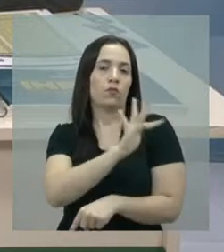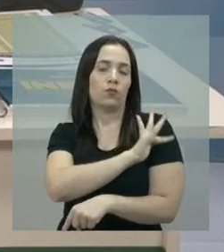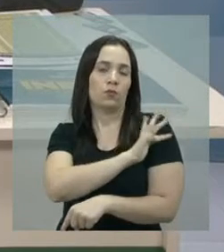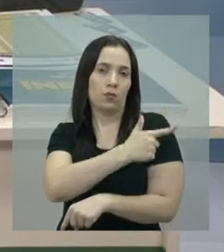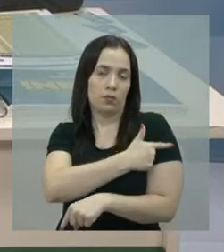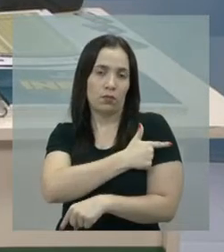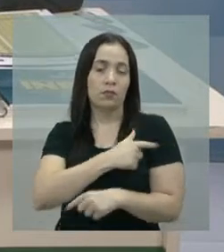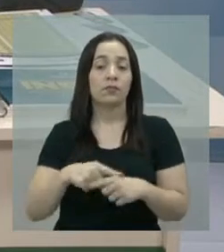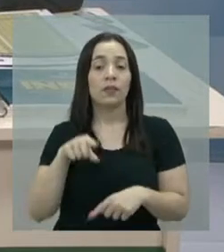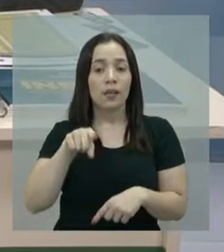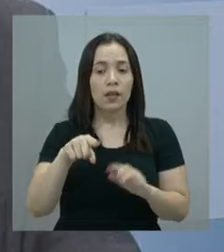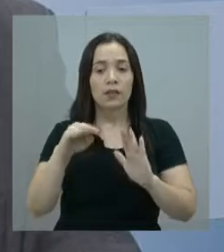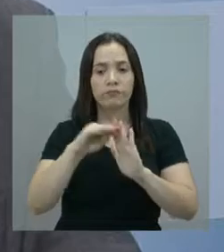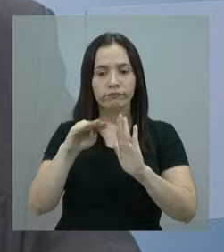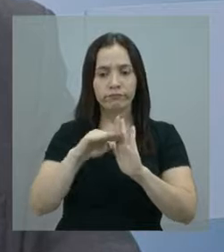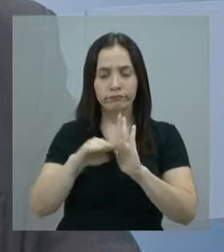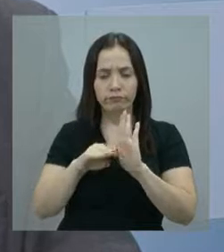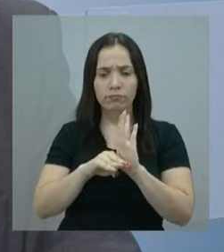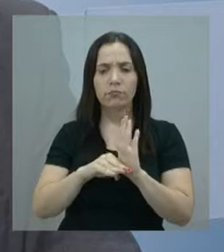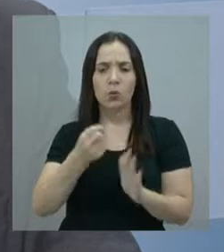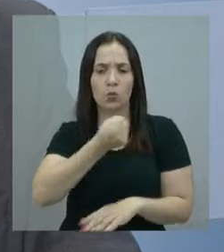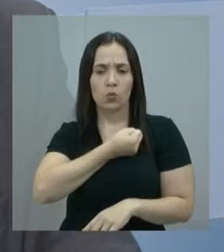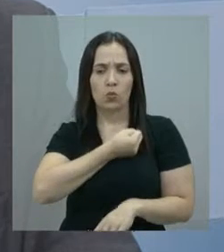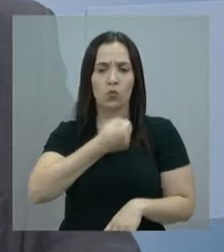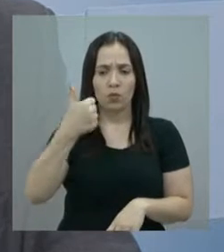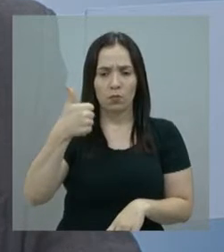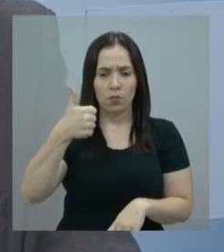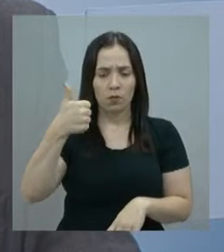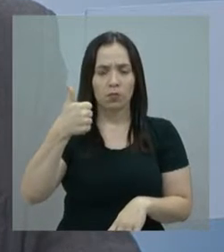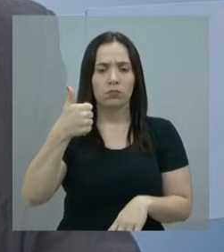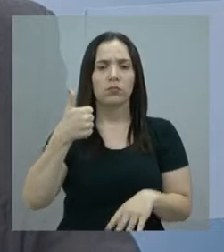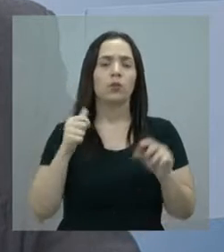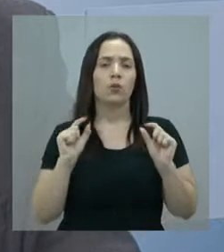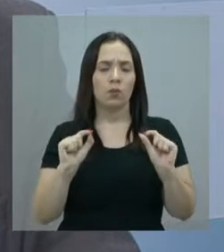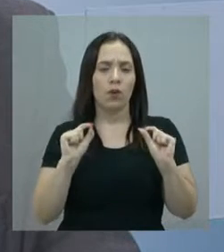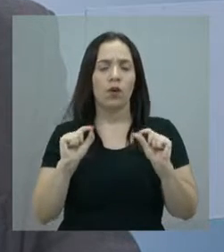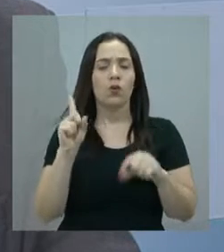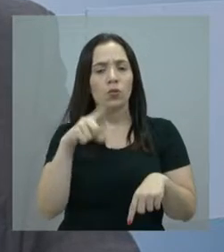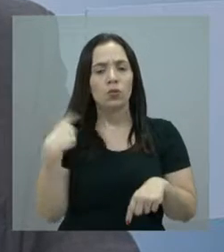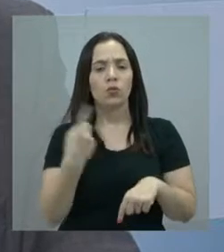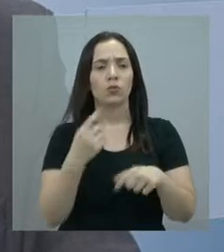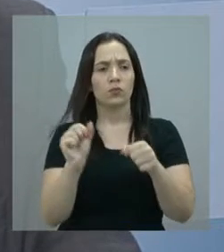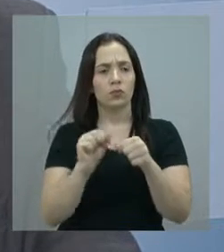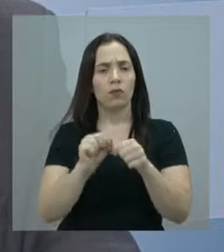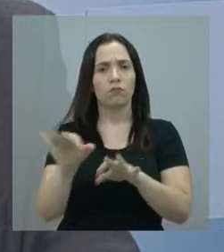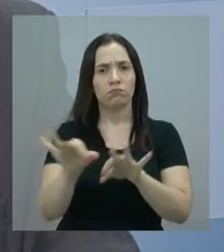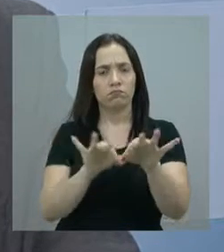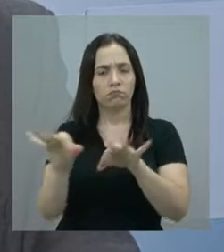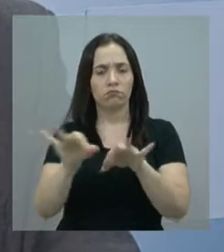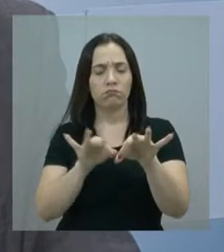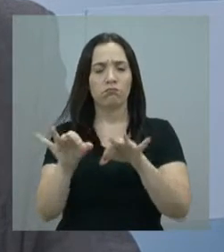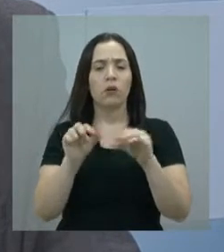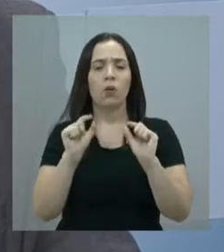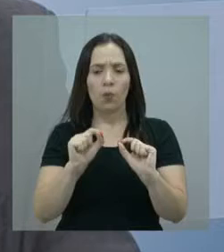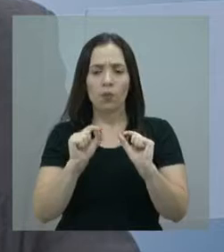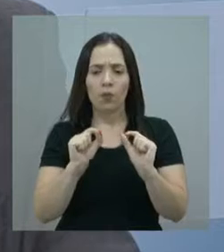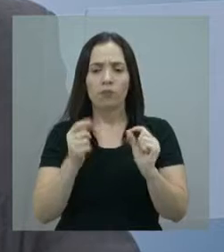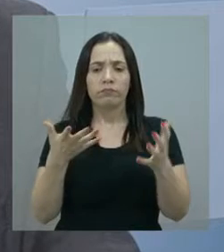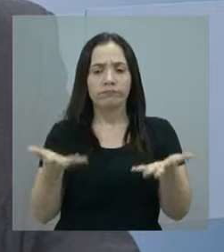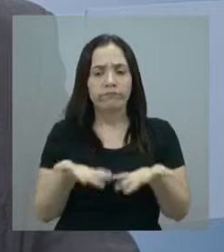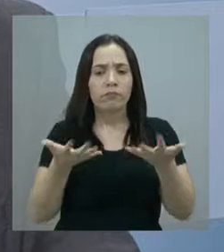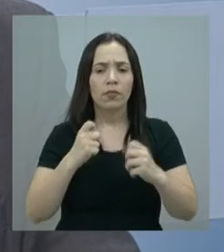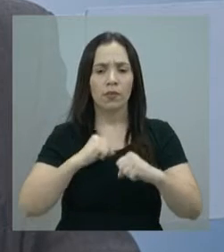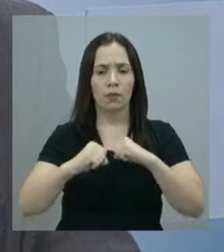Exclusivamente, esse boletim número 1, né? O número 1 foi exatamente para fazer essa leitura, essa contribuição para o